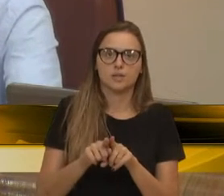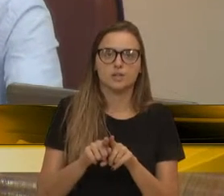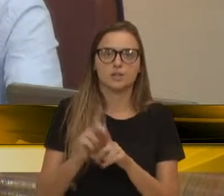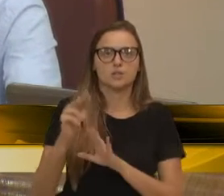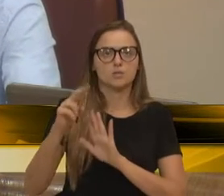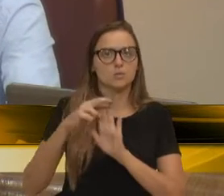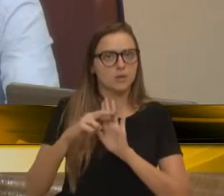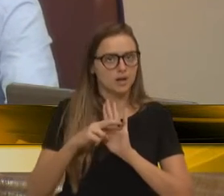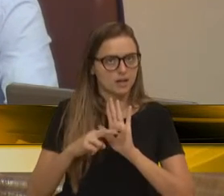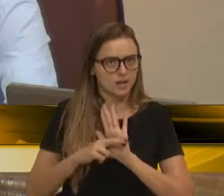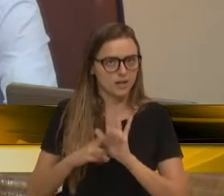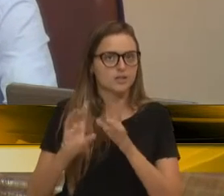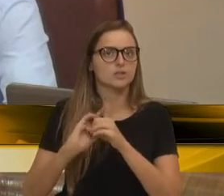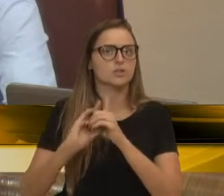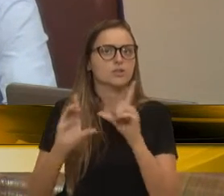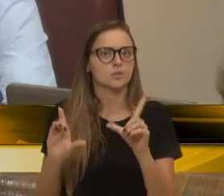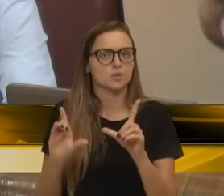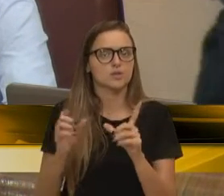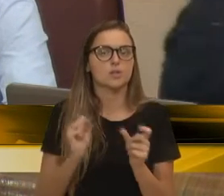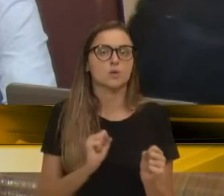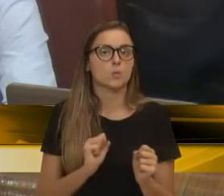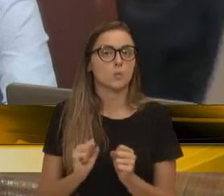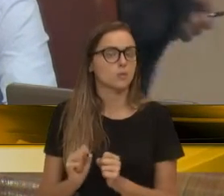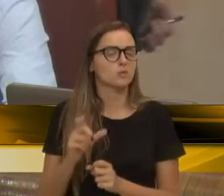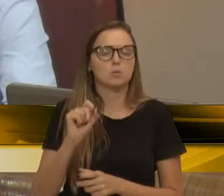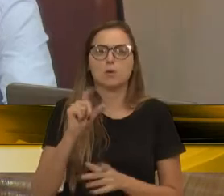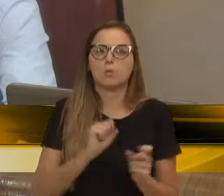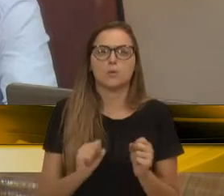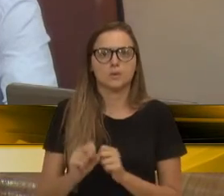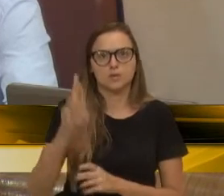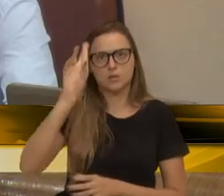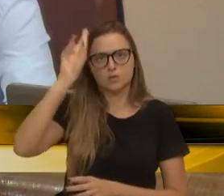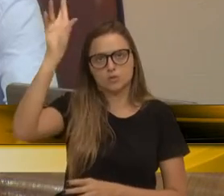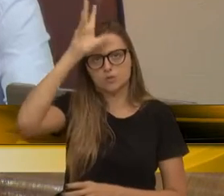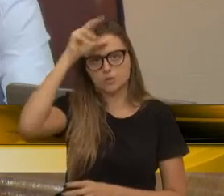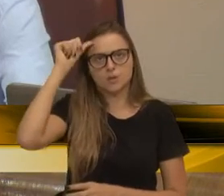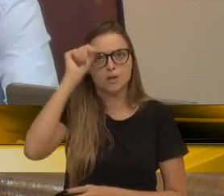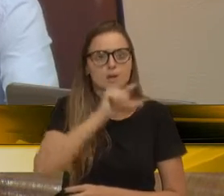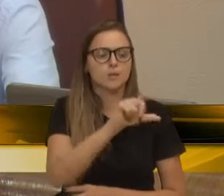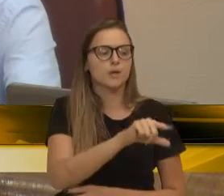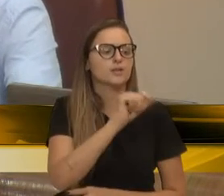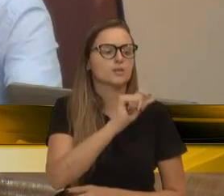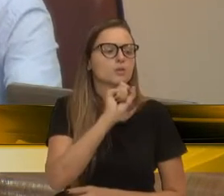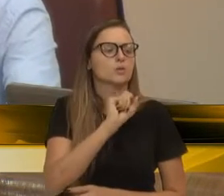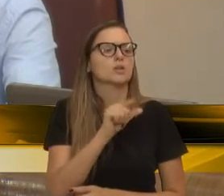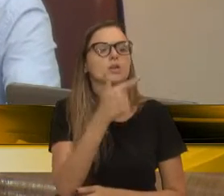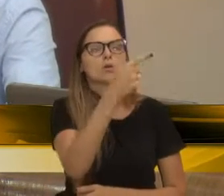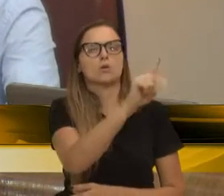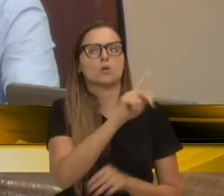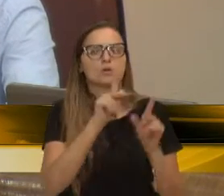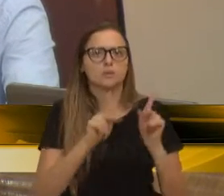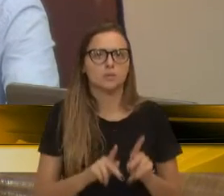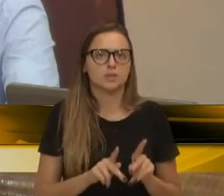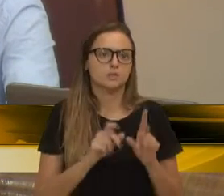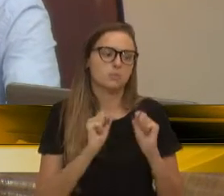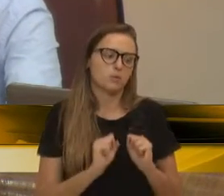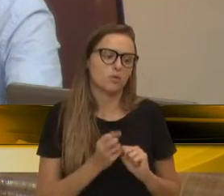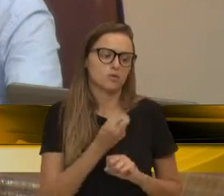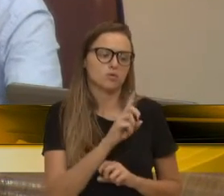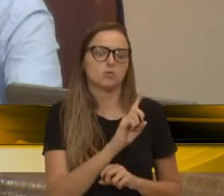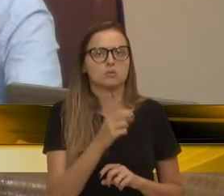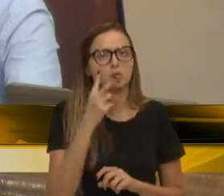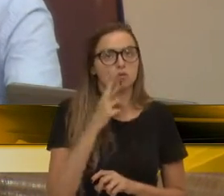regime democrático que autoridade tem um prefeito qualquer pessoa para dicidir o que outra pessoa pode ou não pode ver